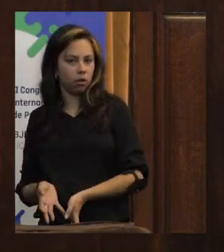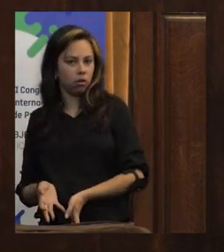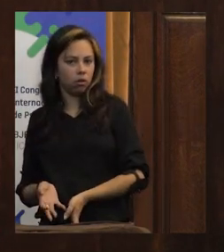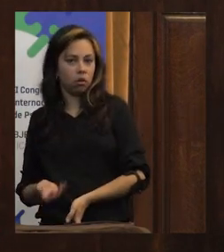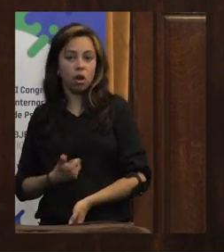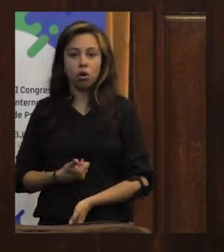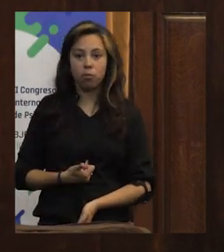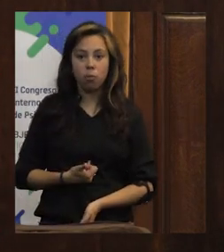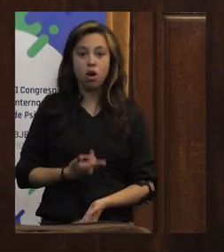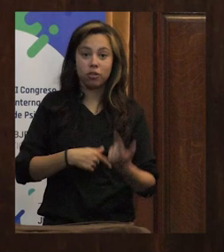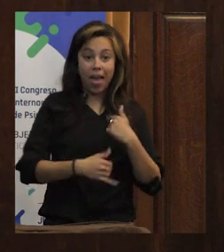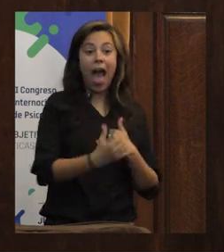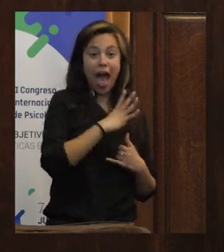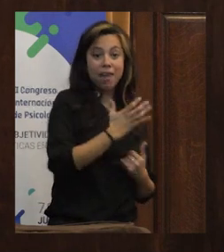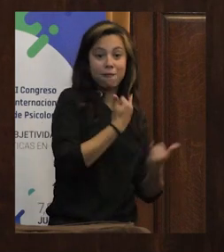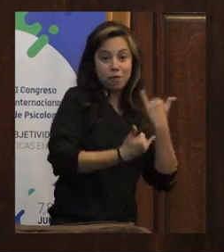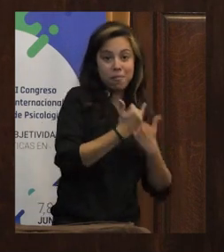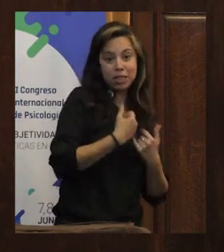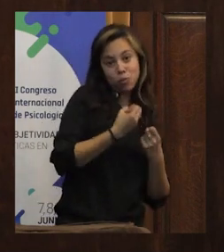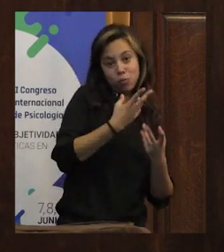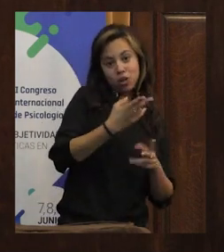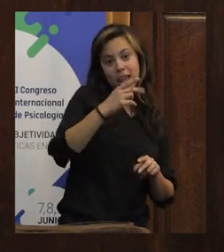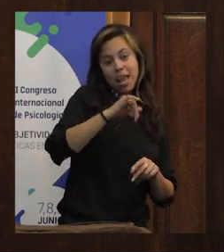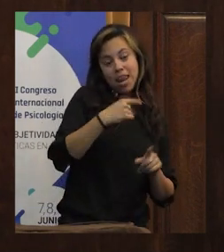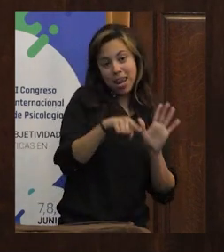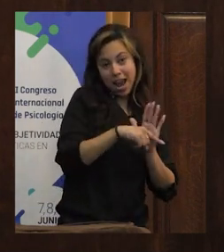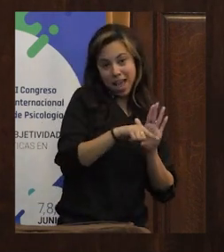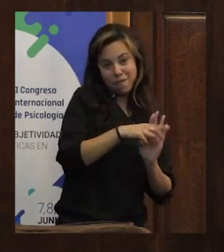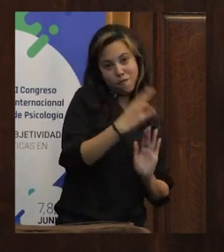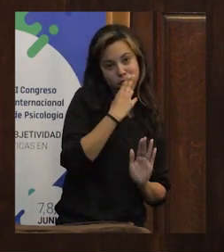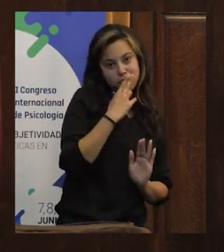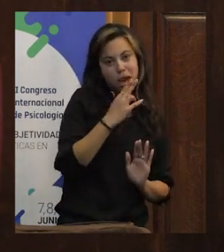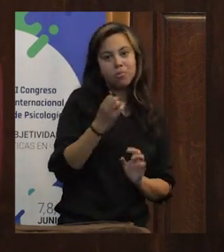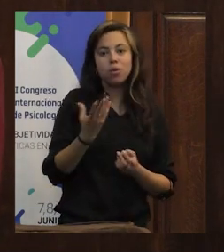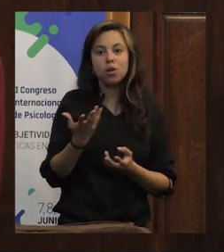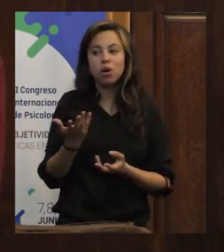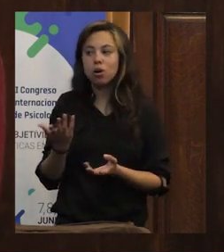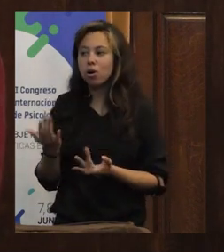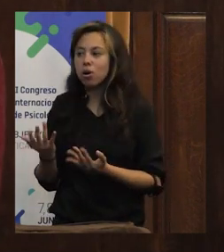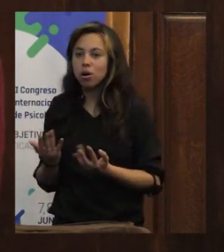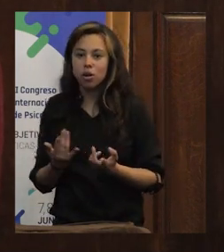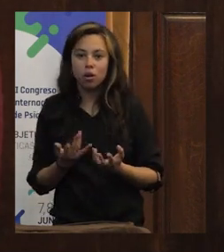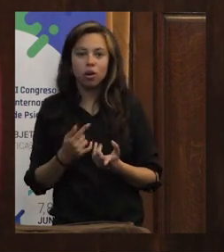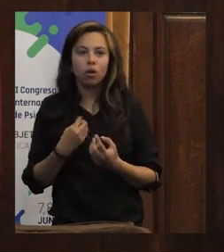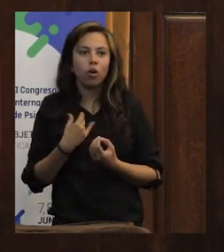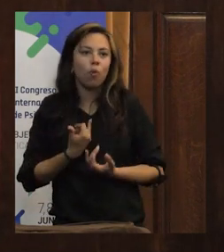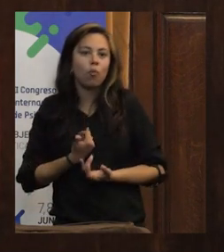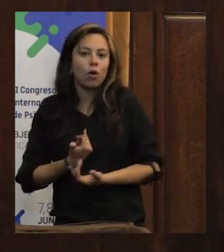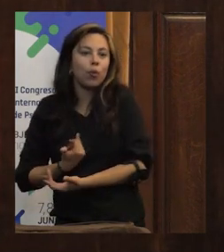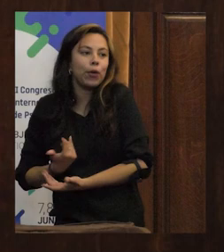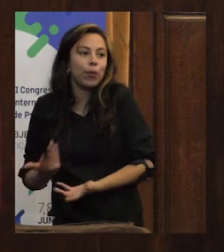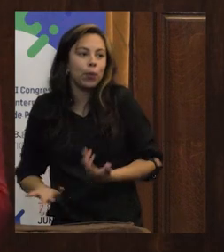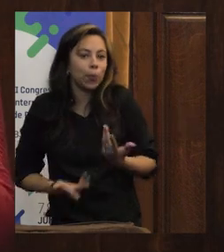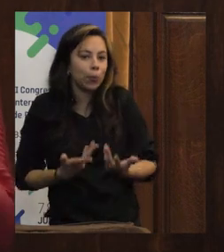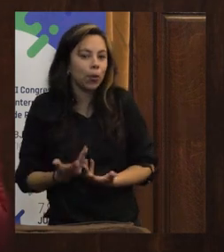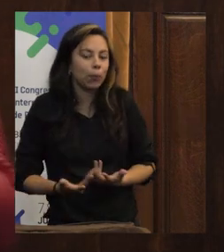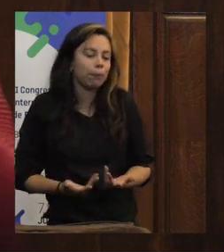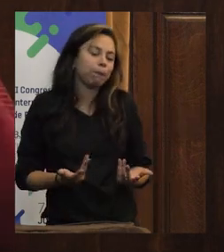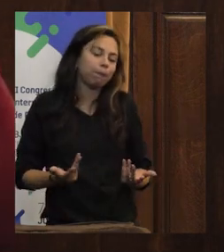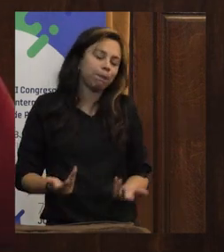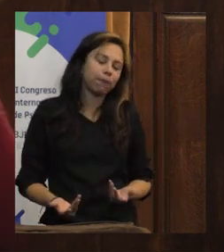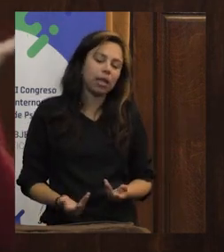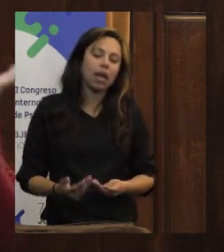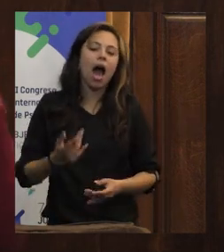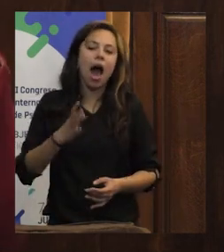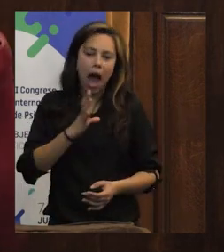tem informação? E eu diria: sempre tem informação. Tá? Pode levar